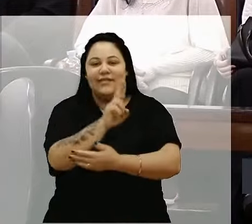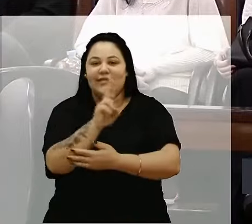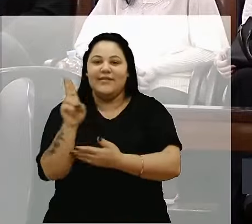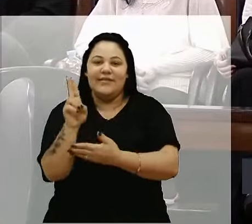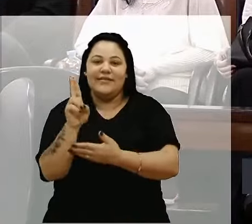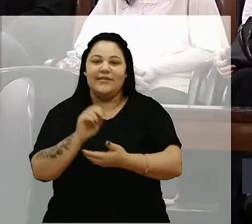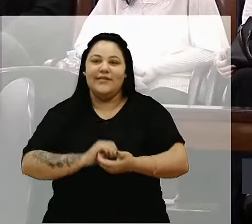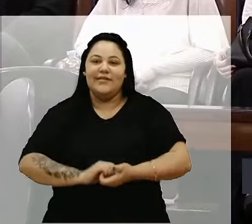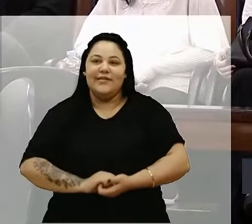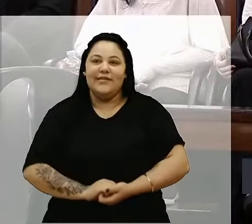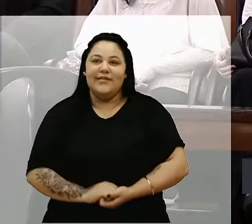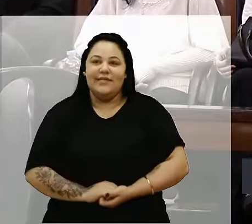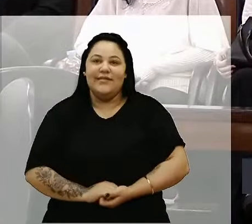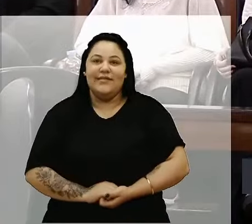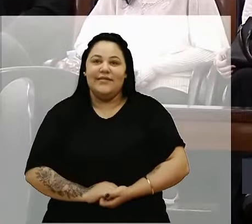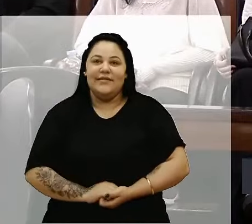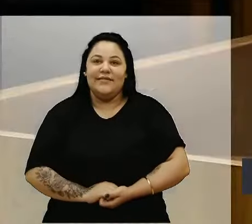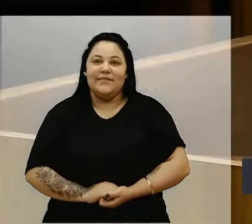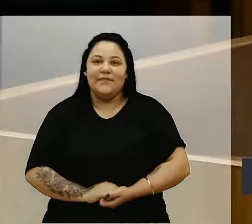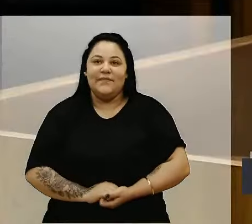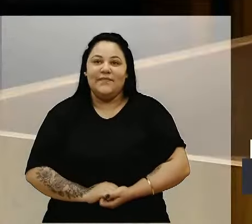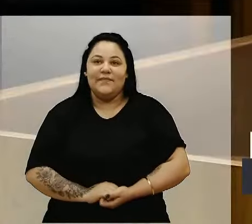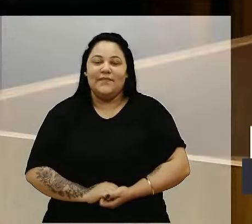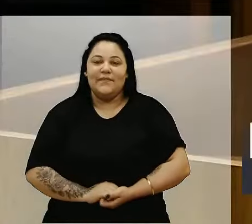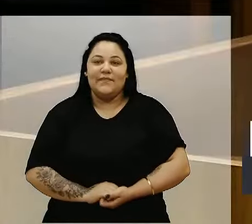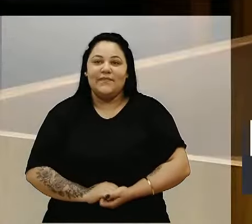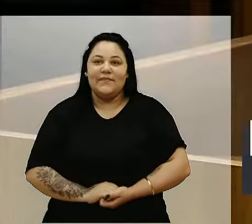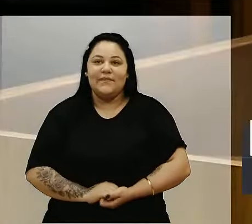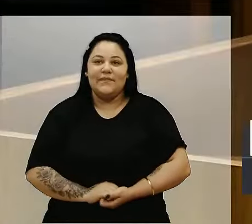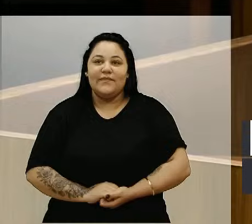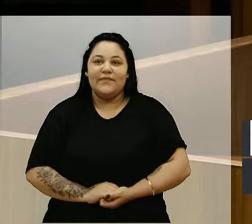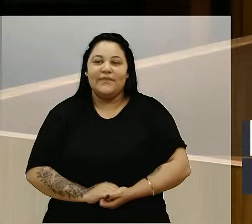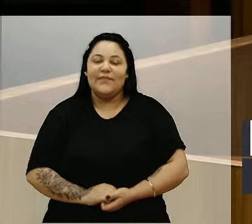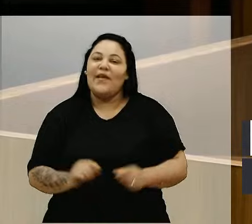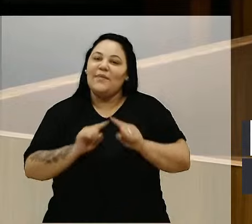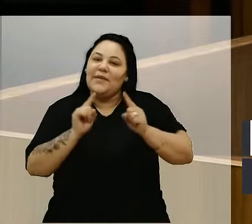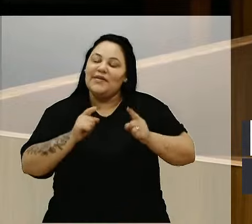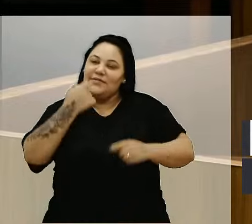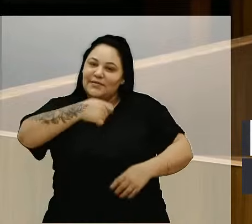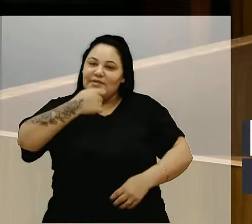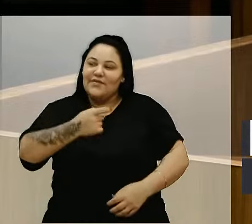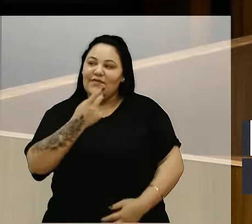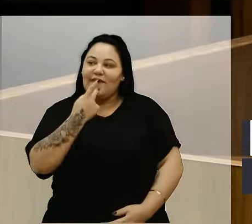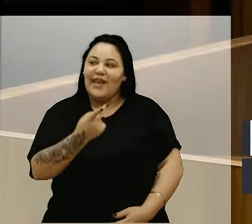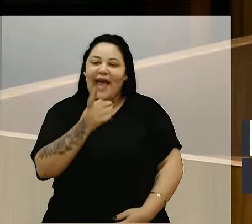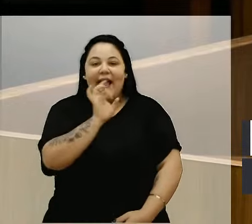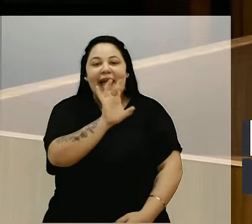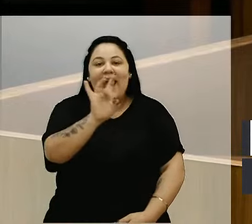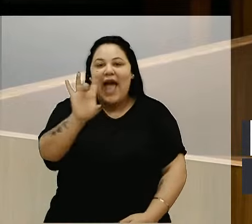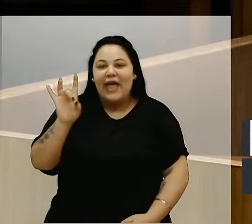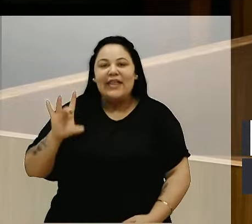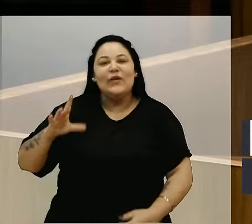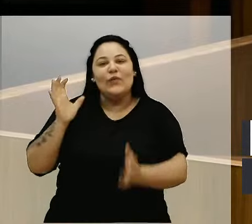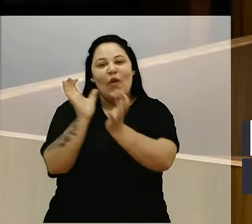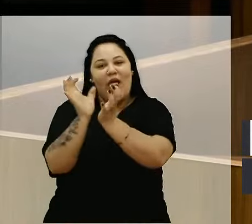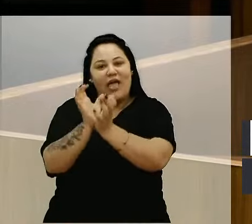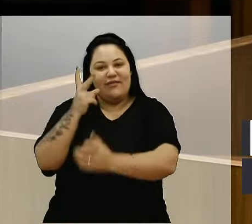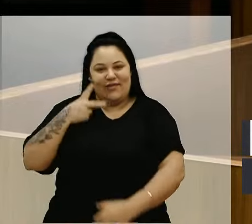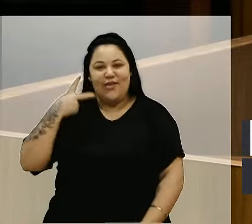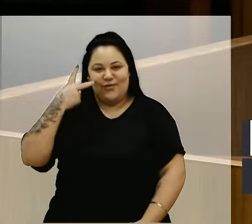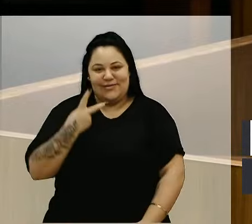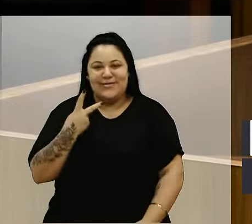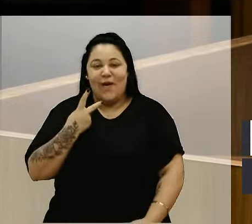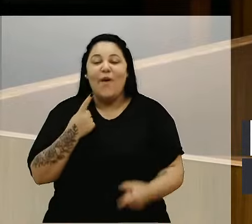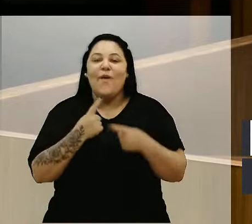pego o nome. Mas eu faço questão de citar um a um, colegas vereadores e vereadoras,